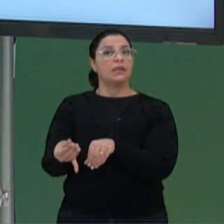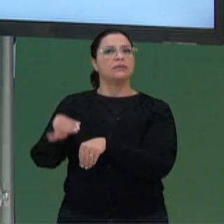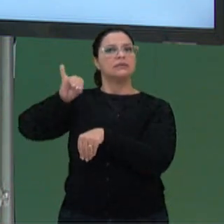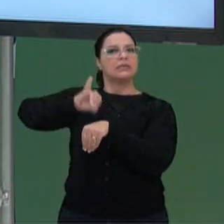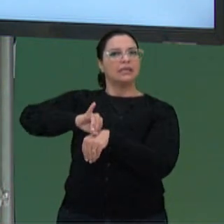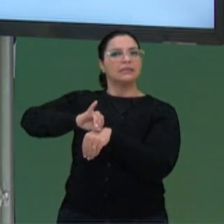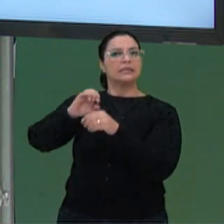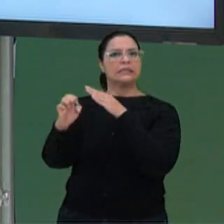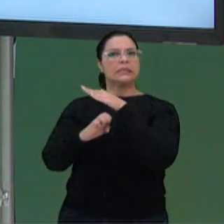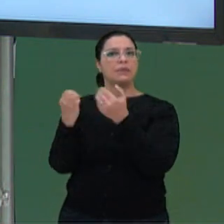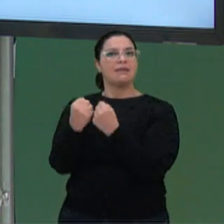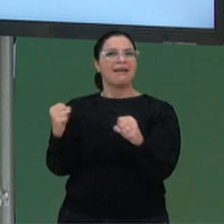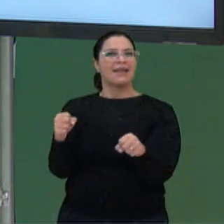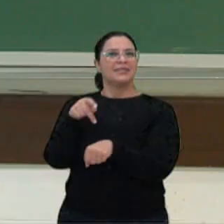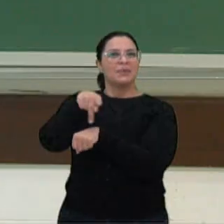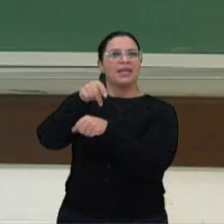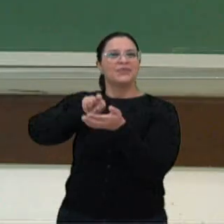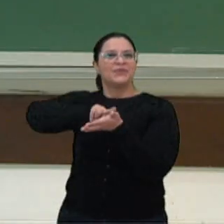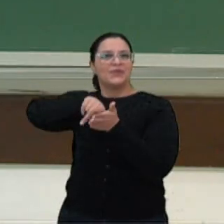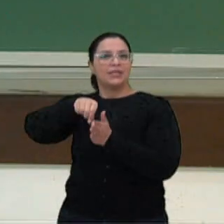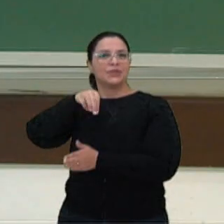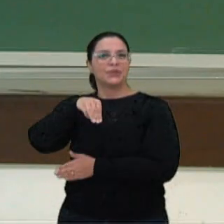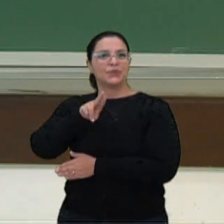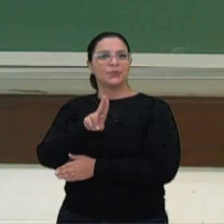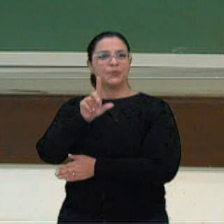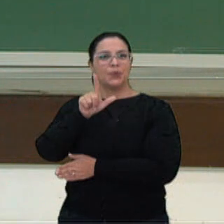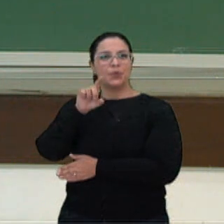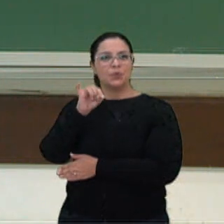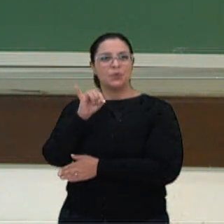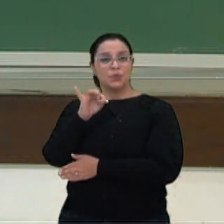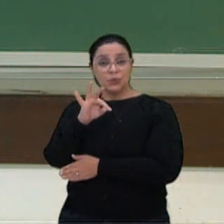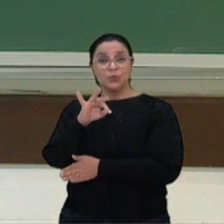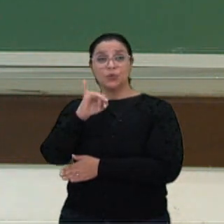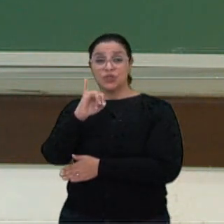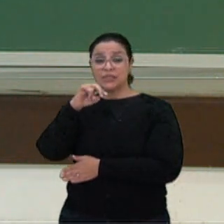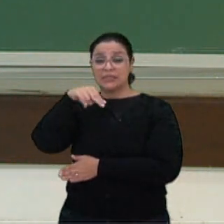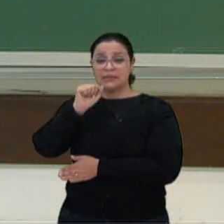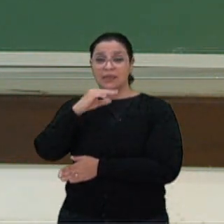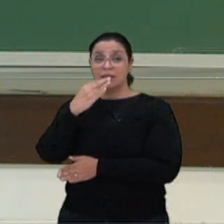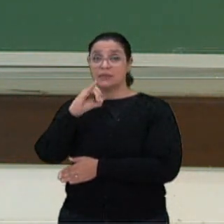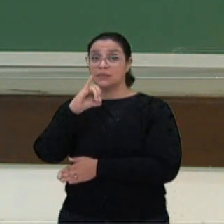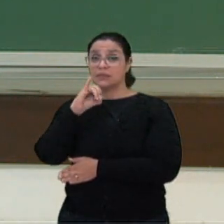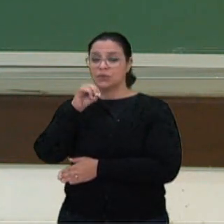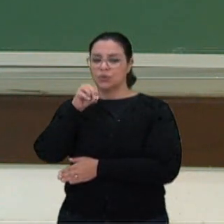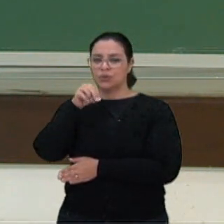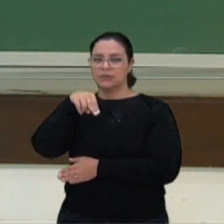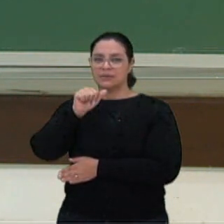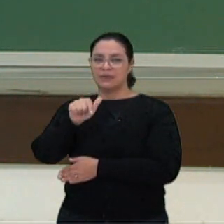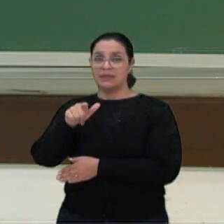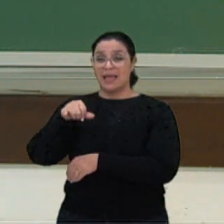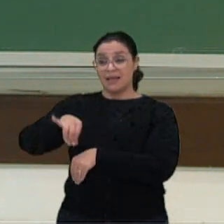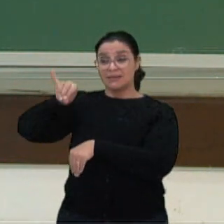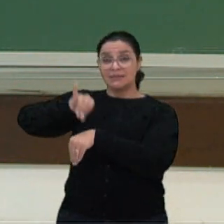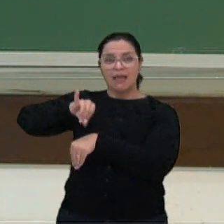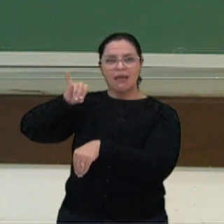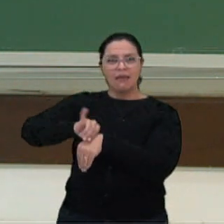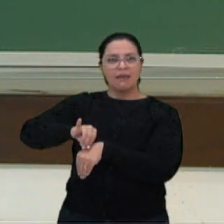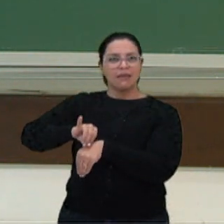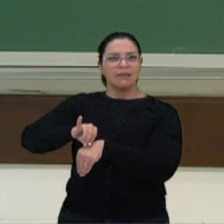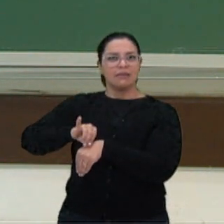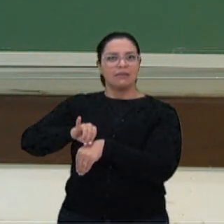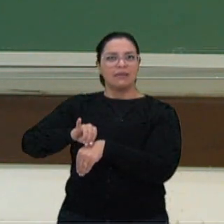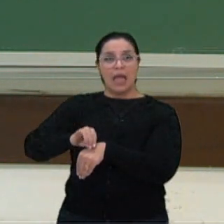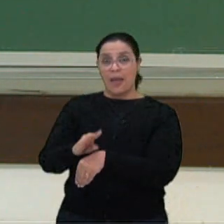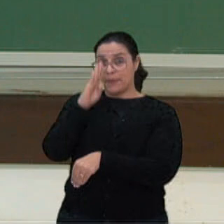das multinacionais. As multinacionais estão espalhadas pelo mundo, nós já vamos falar sobre elas. Mas a sede dessas